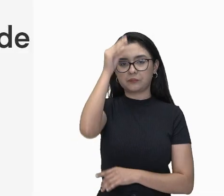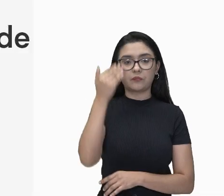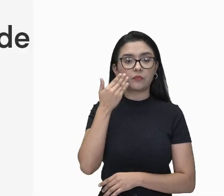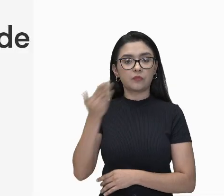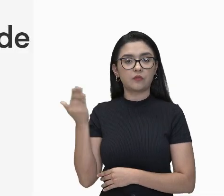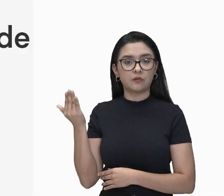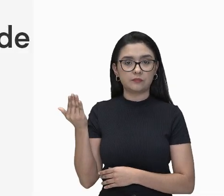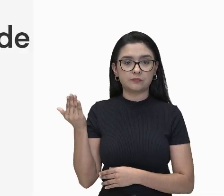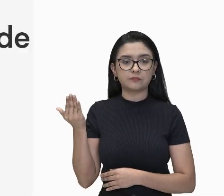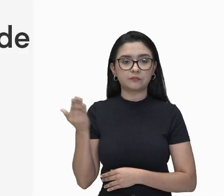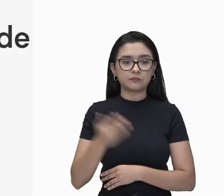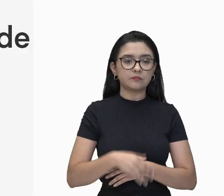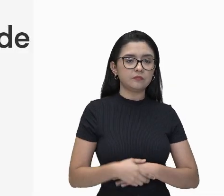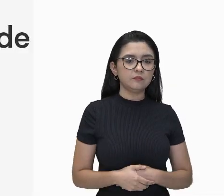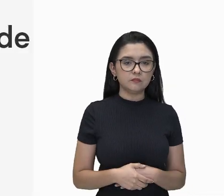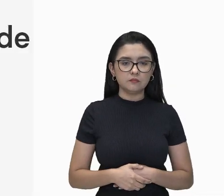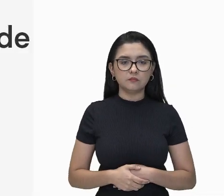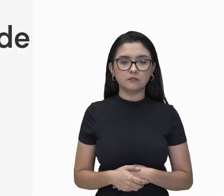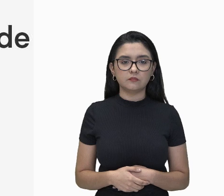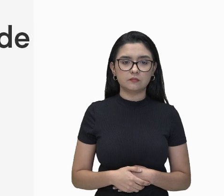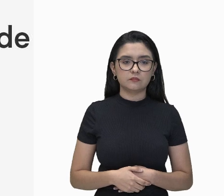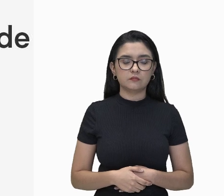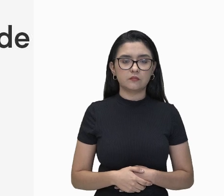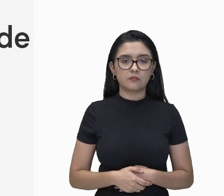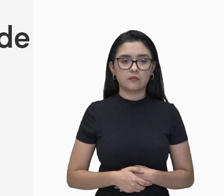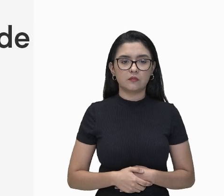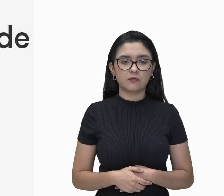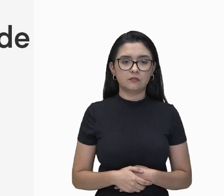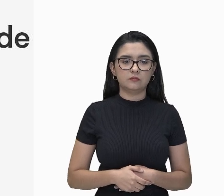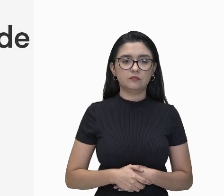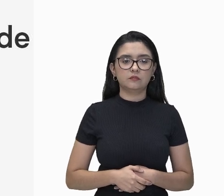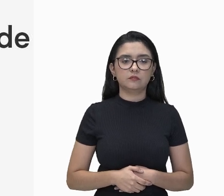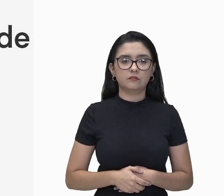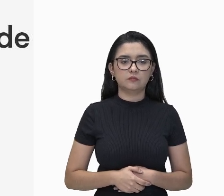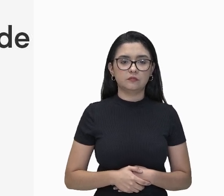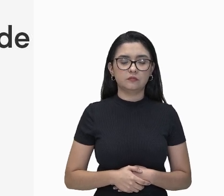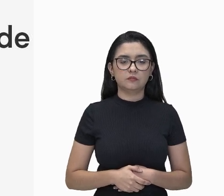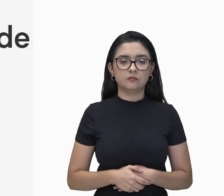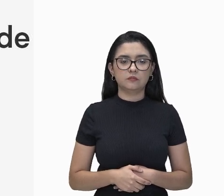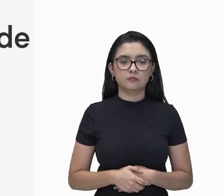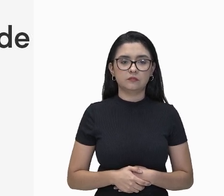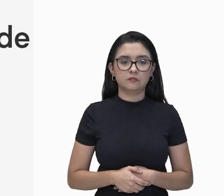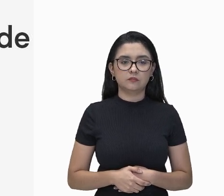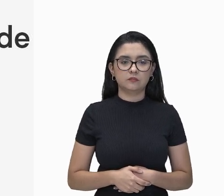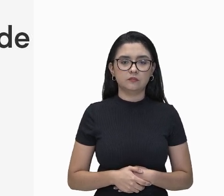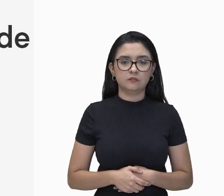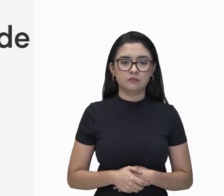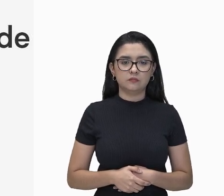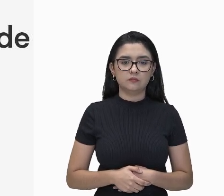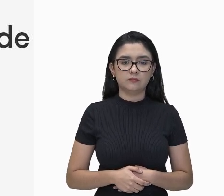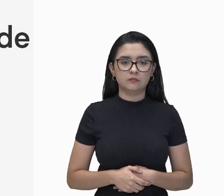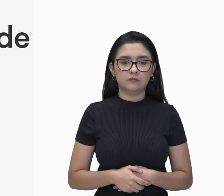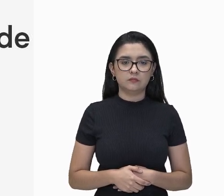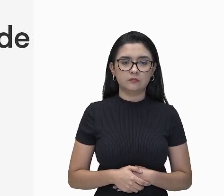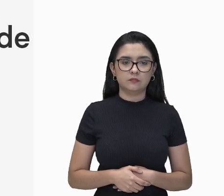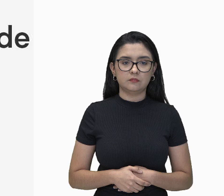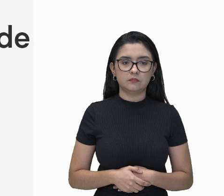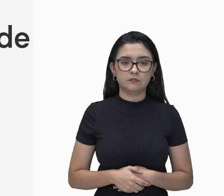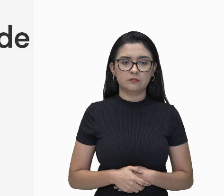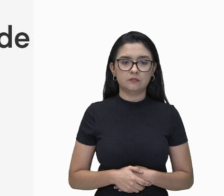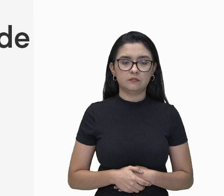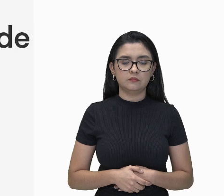conhecimento, el pretérito imperfecto. Marcadores temporales usados com el